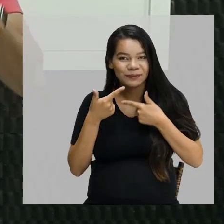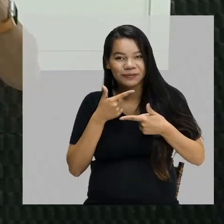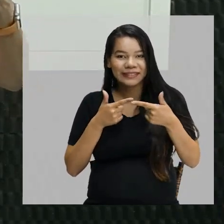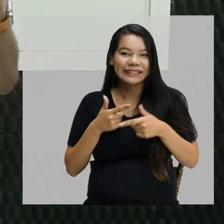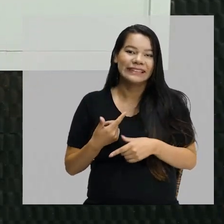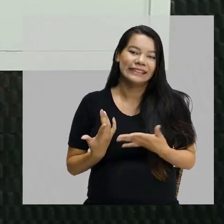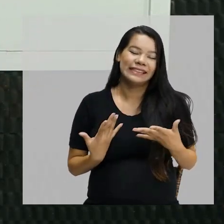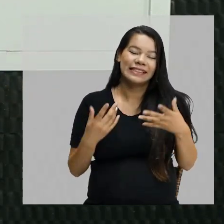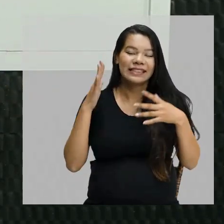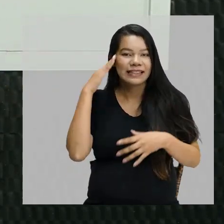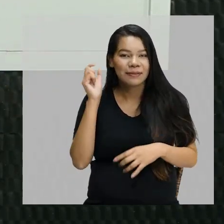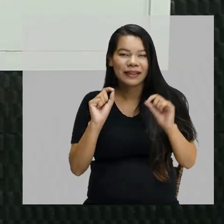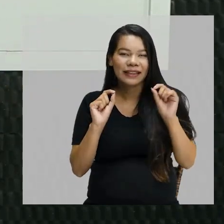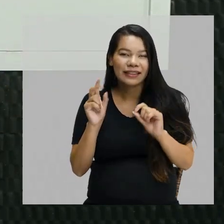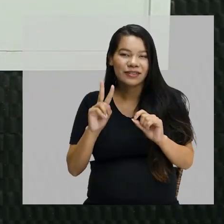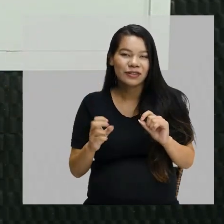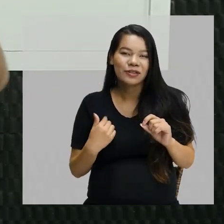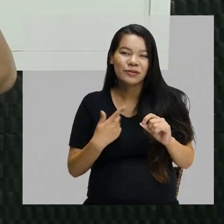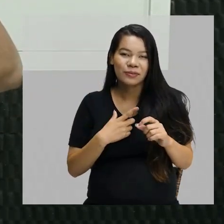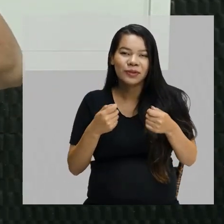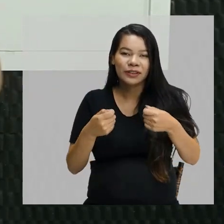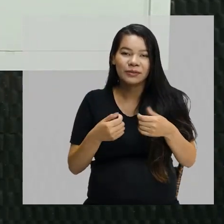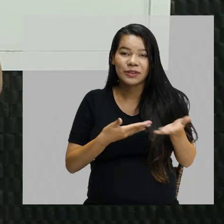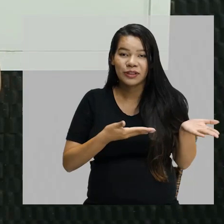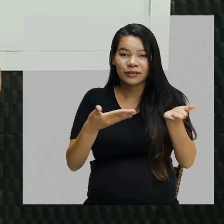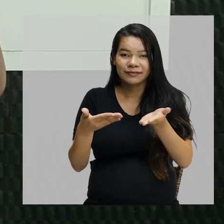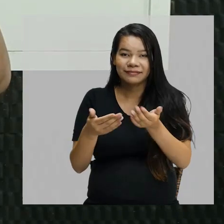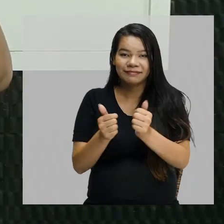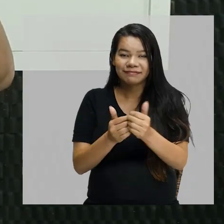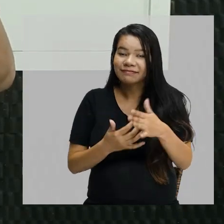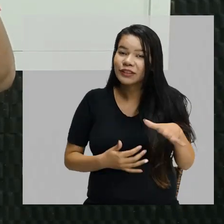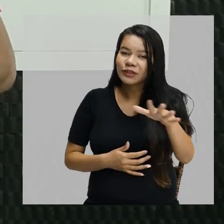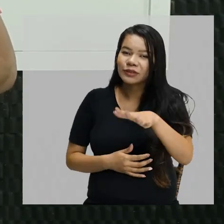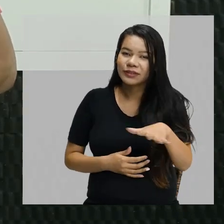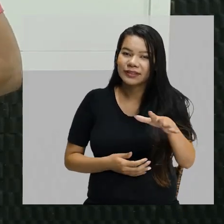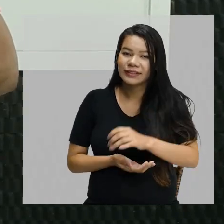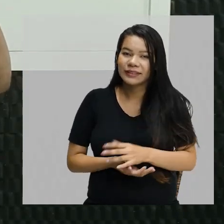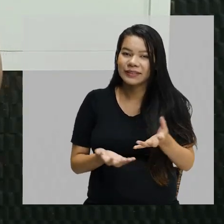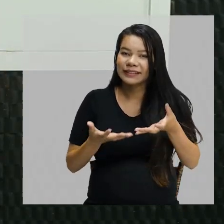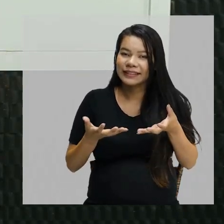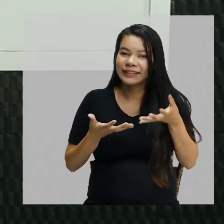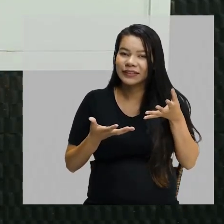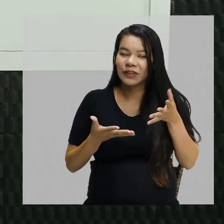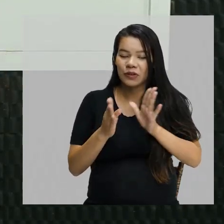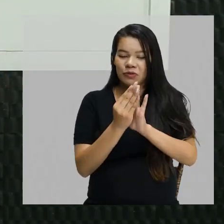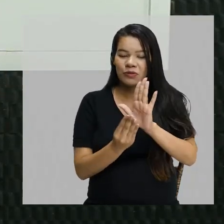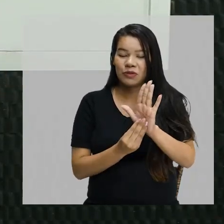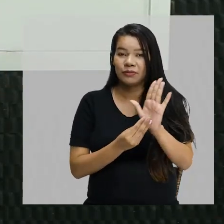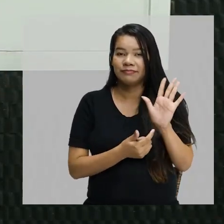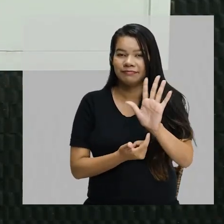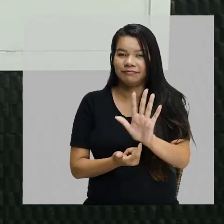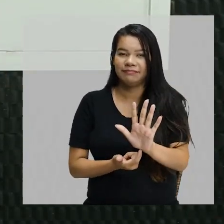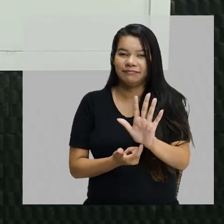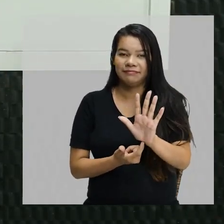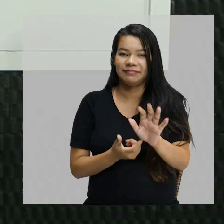possibilidade de estar com vocês isso deixa a gente muito feliz na verdade vou trazendo para vocês aqui alguns conteúdos na área de filosofia mas